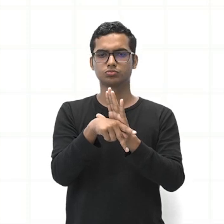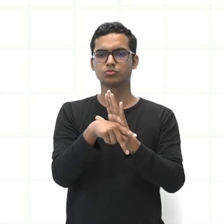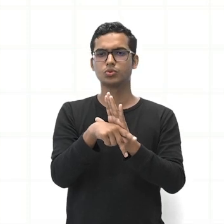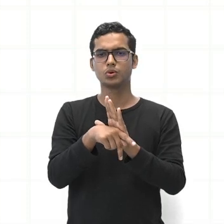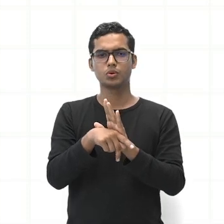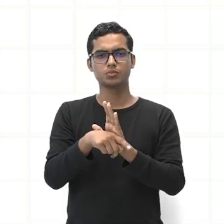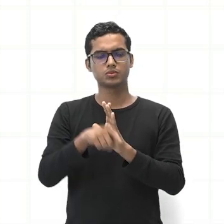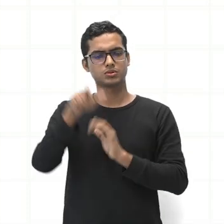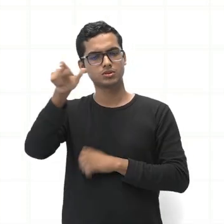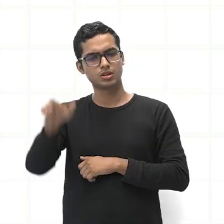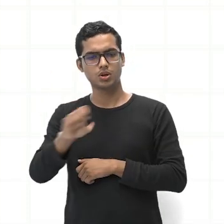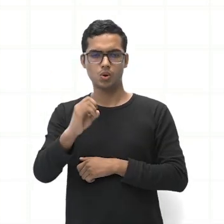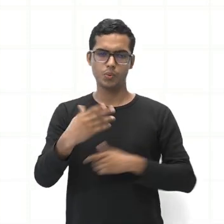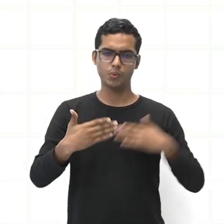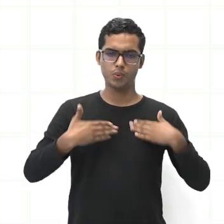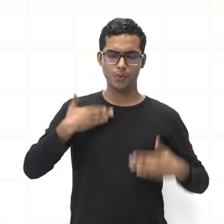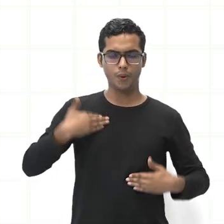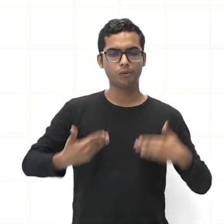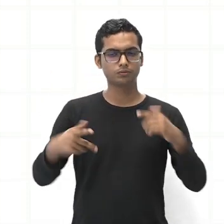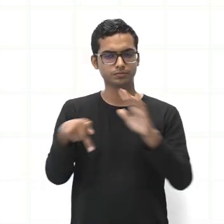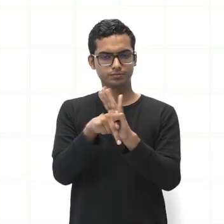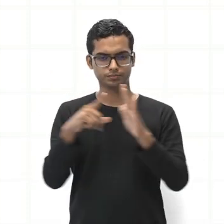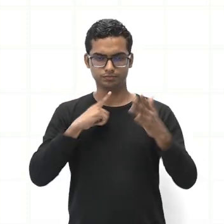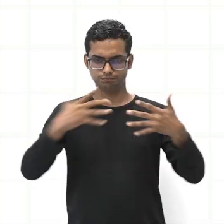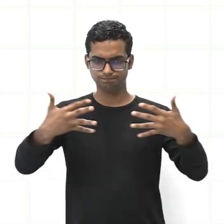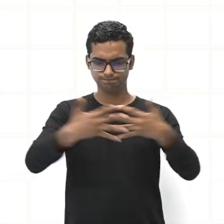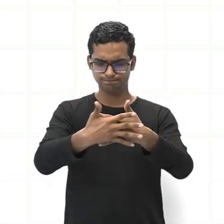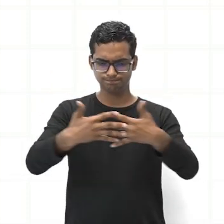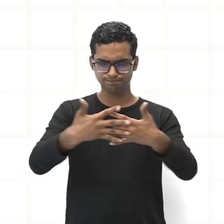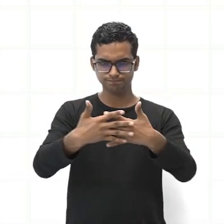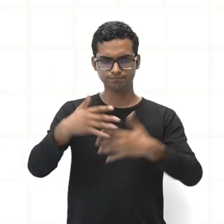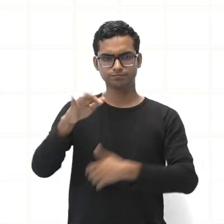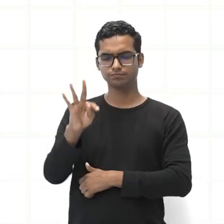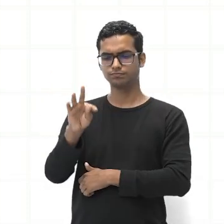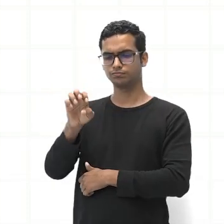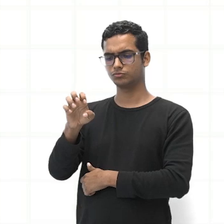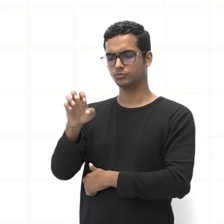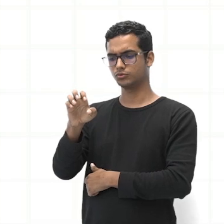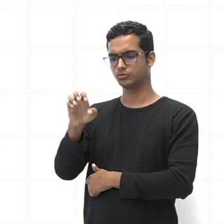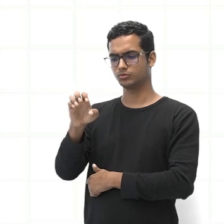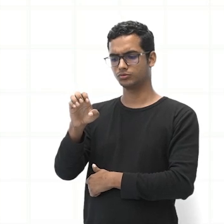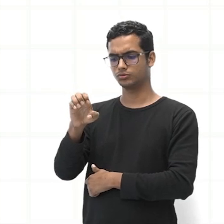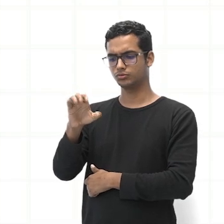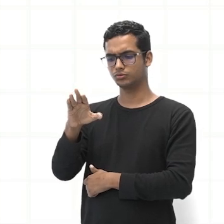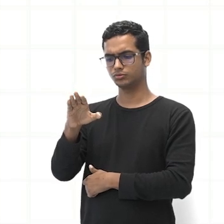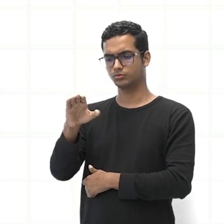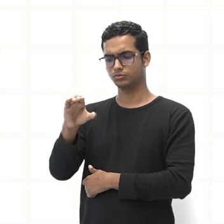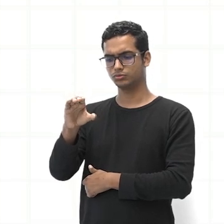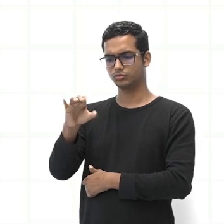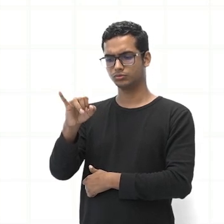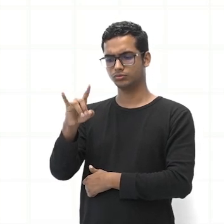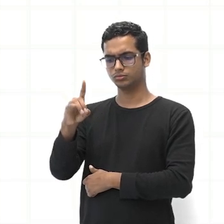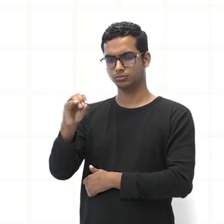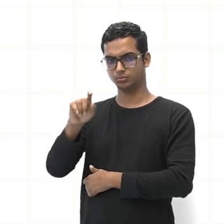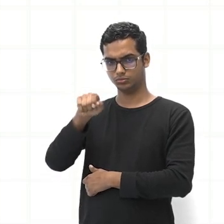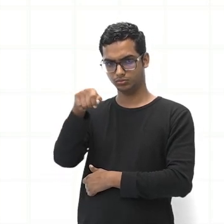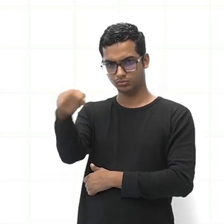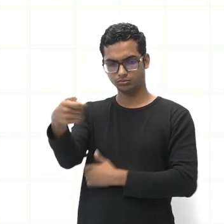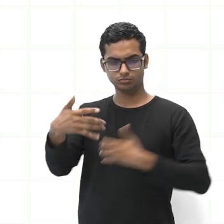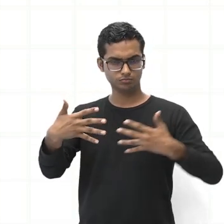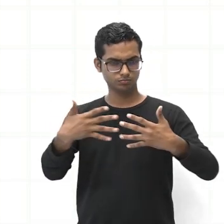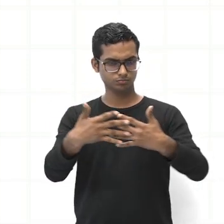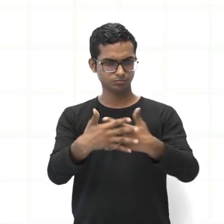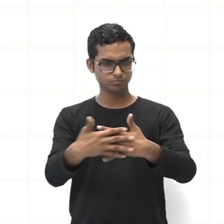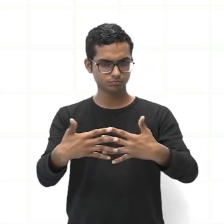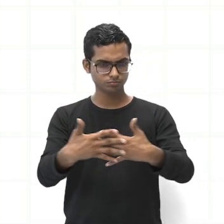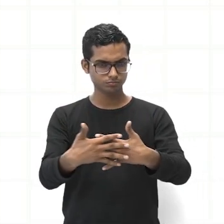os tecidos que desempenham uma função específica no organismo. Os